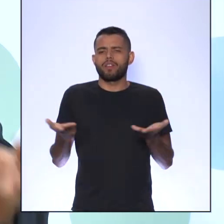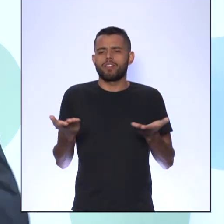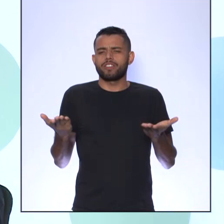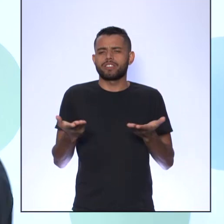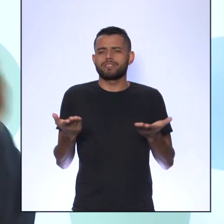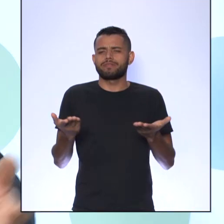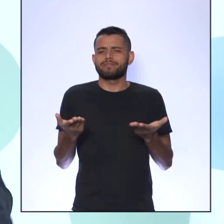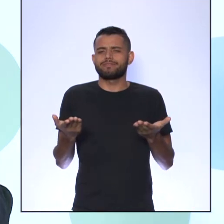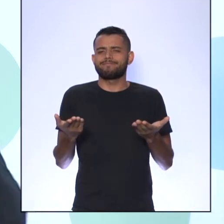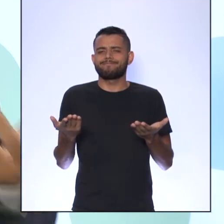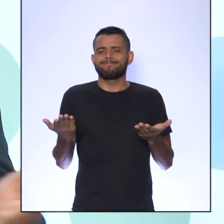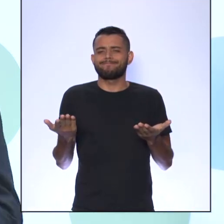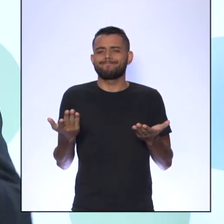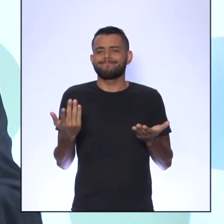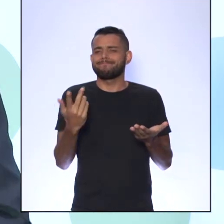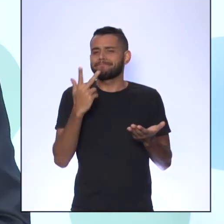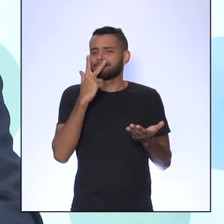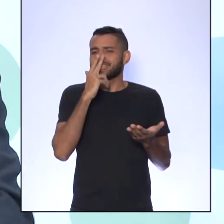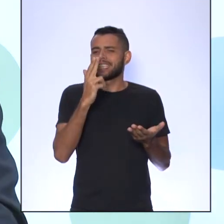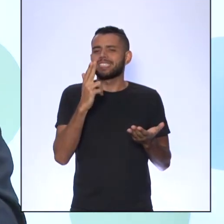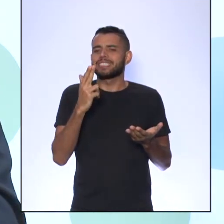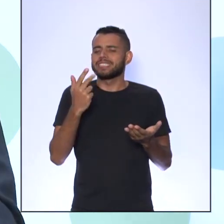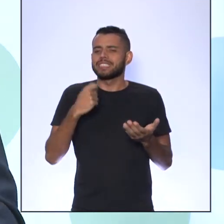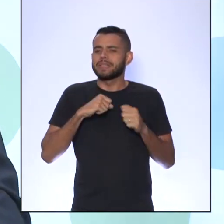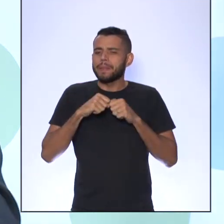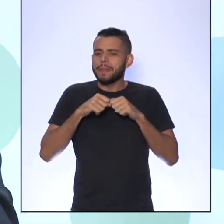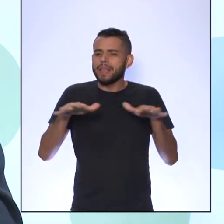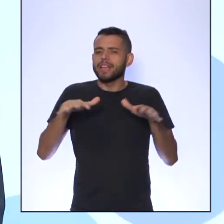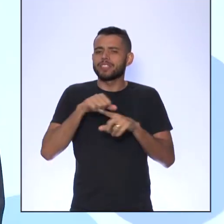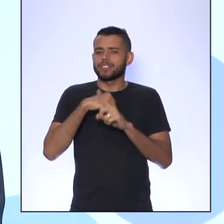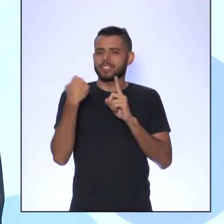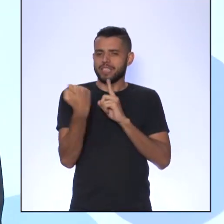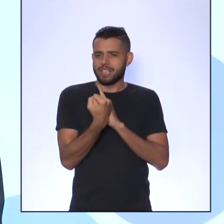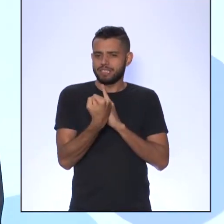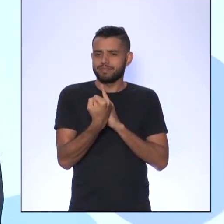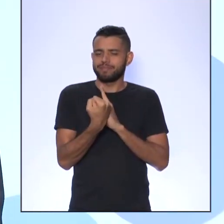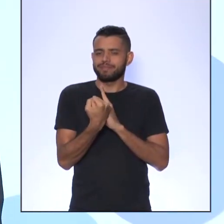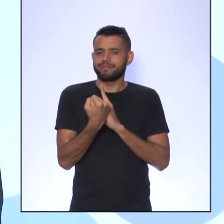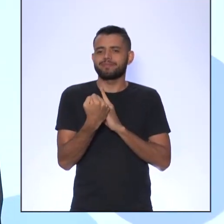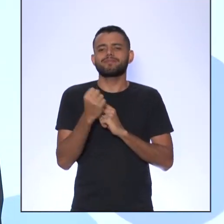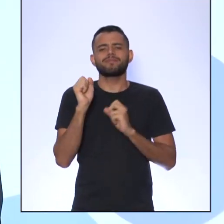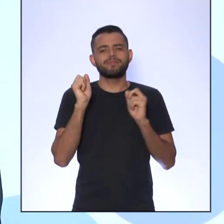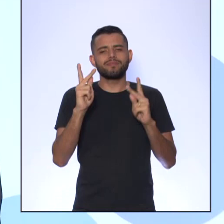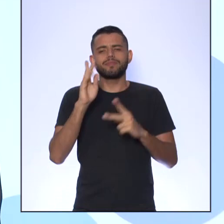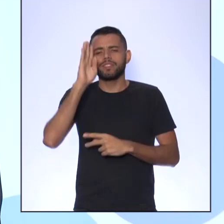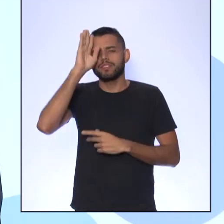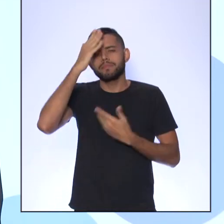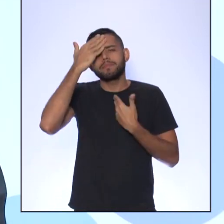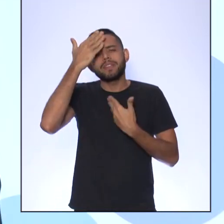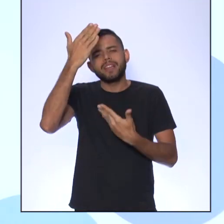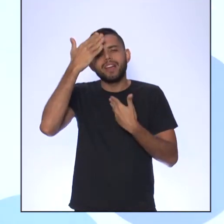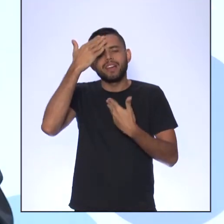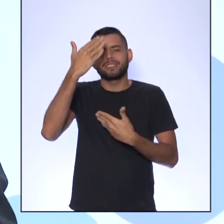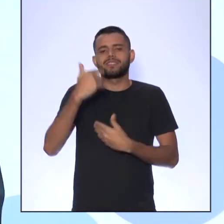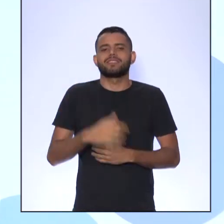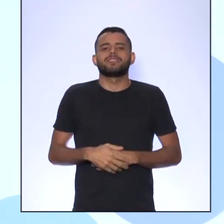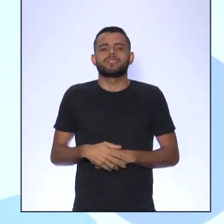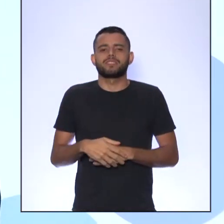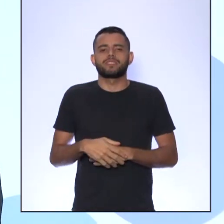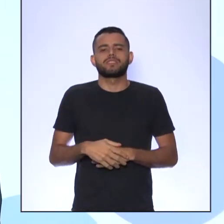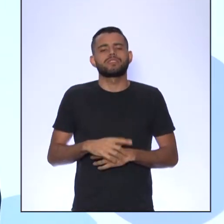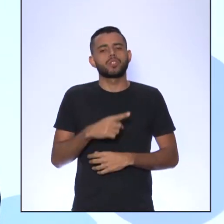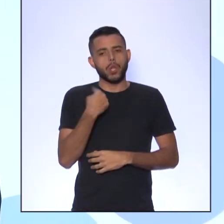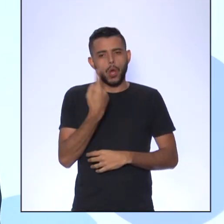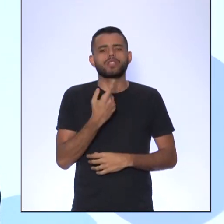atualmente aqui reverberam em nossa sociedade. Legal. Cláudio, muito obrigado. Agradeço, certamente teremos